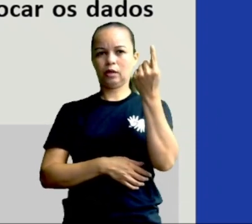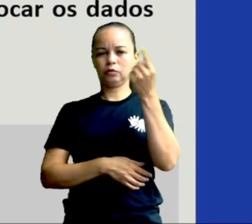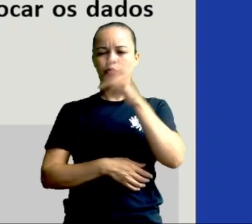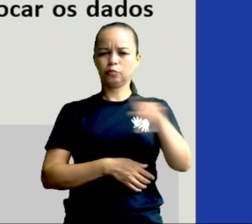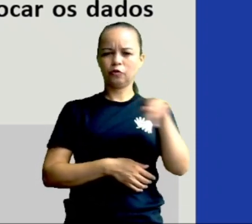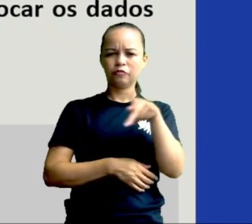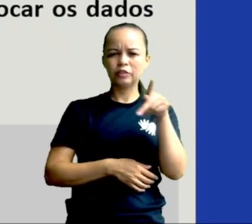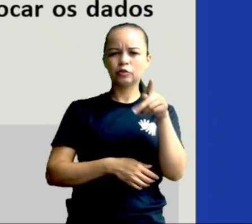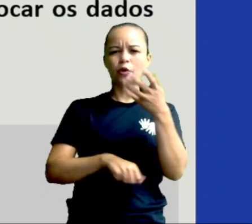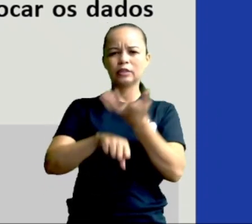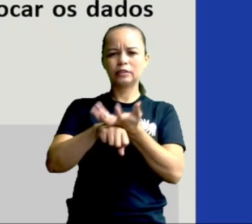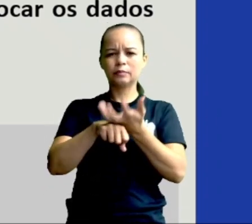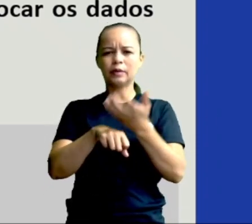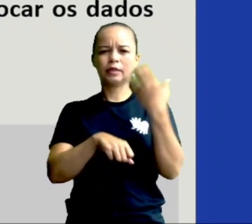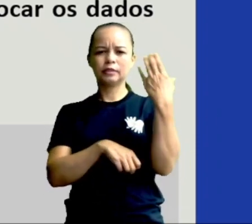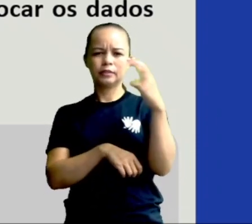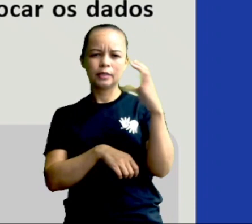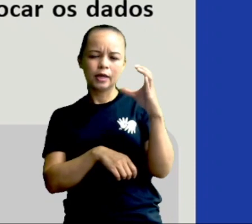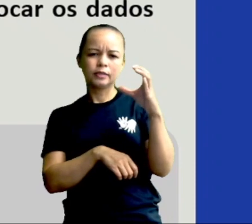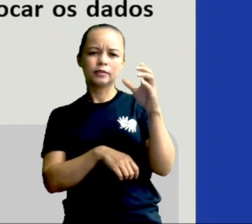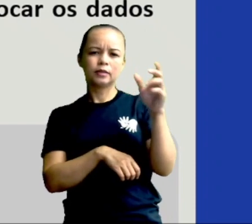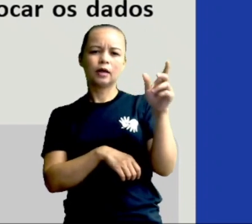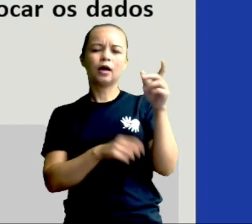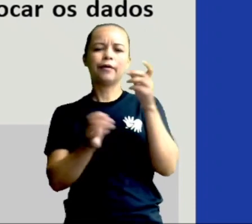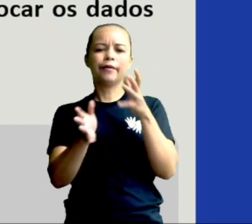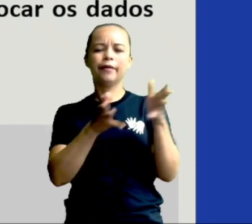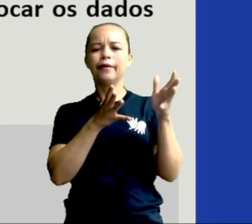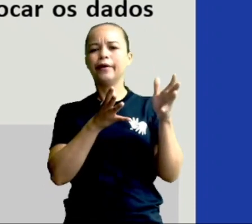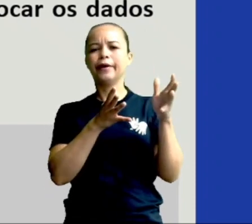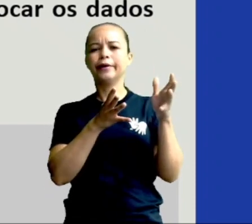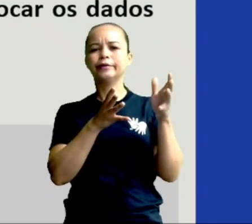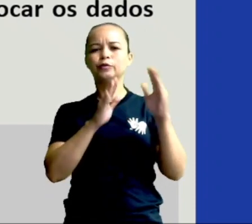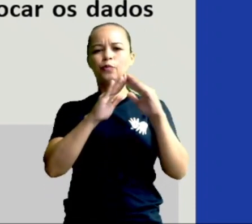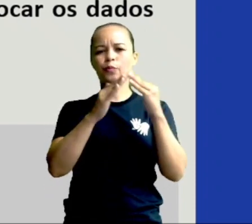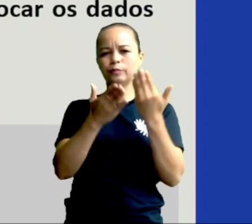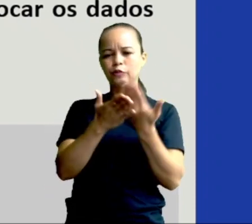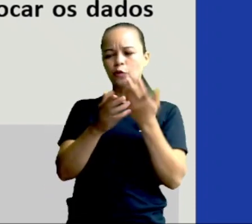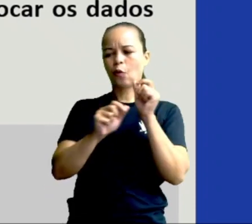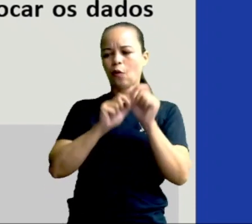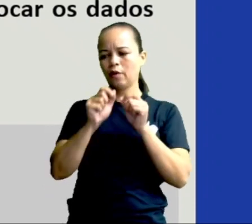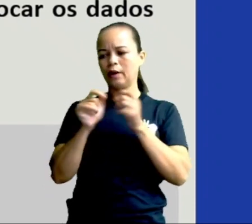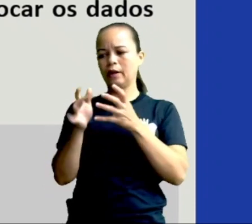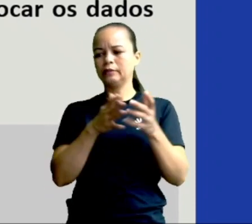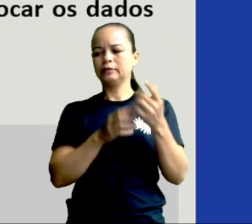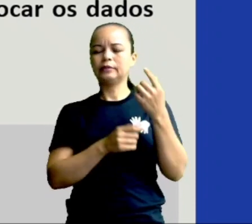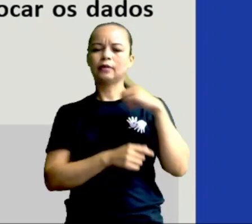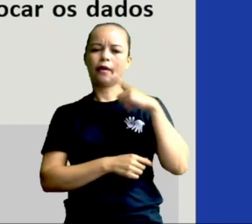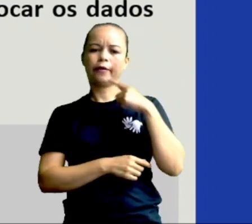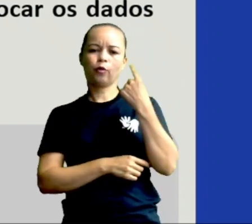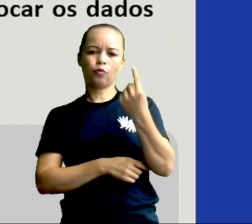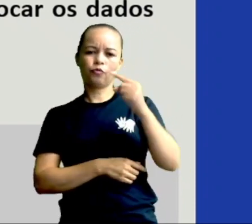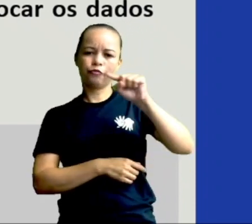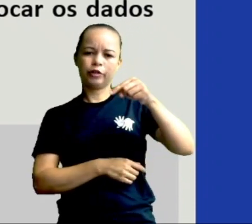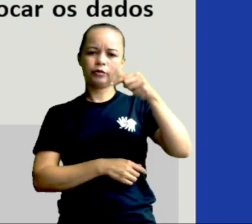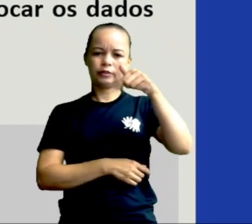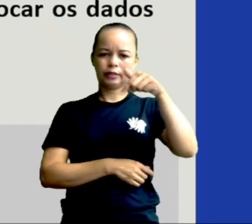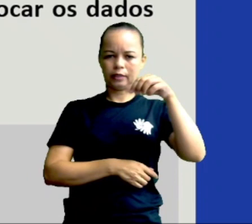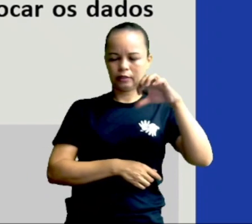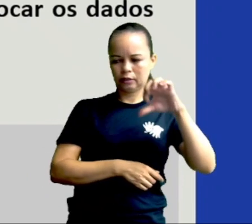ciências da natureza de uma escola foi listada a seguir. Então, 1,79 metros, 1,72